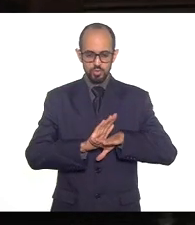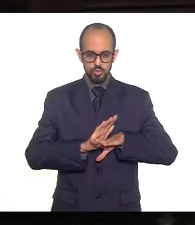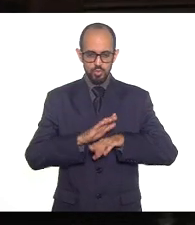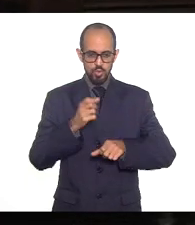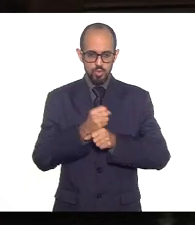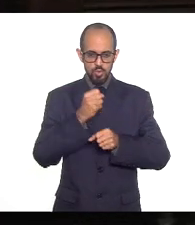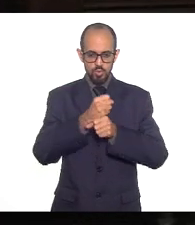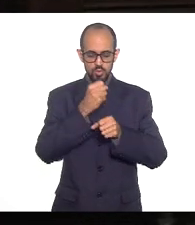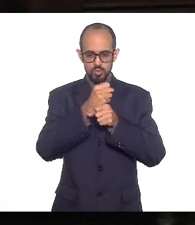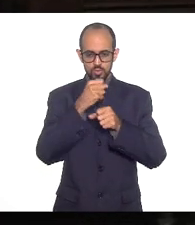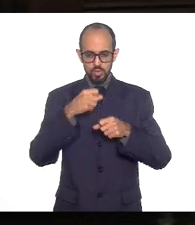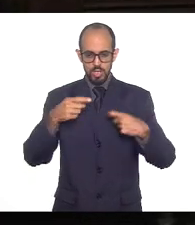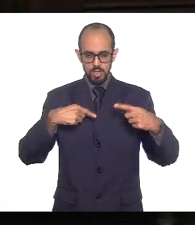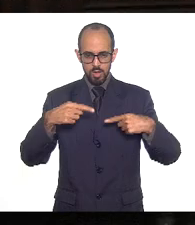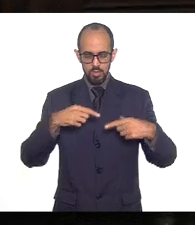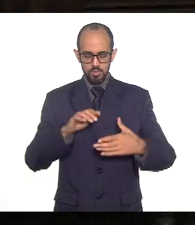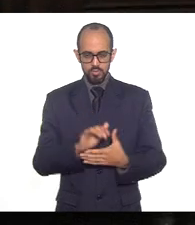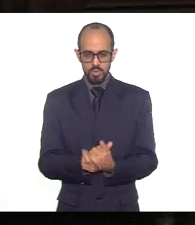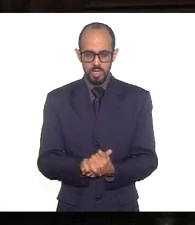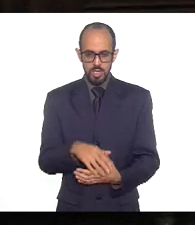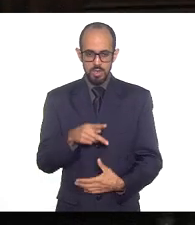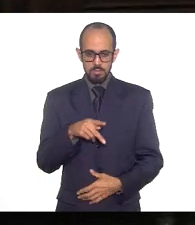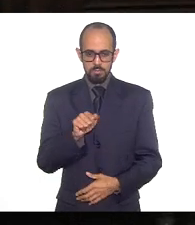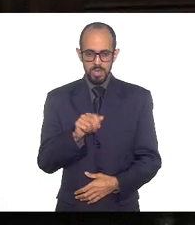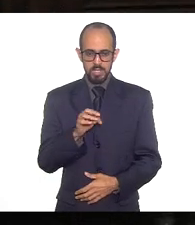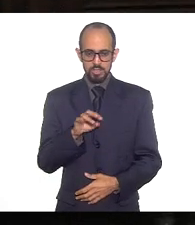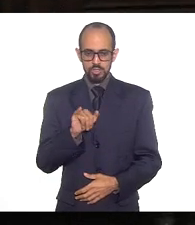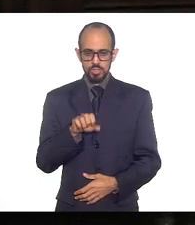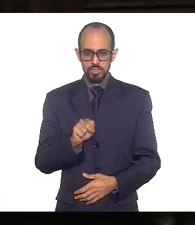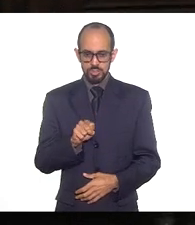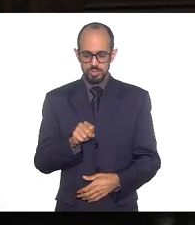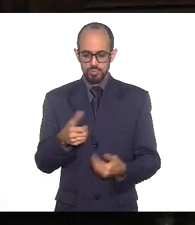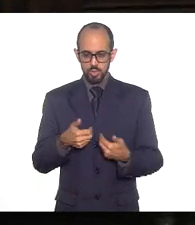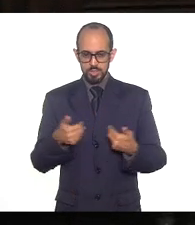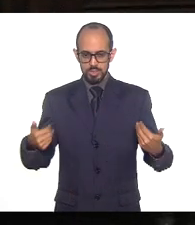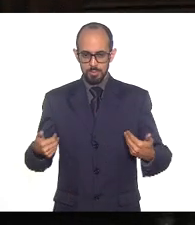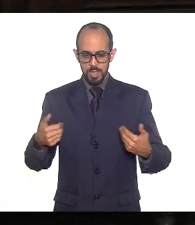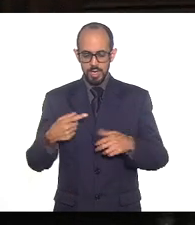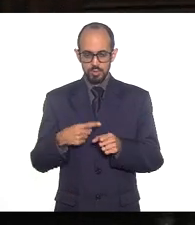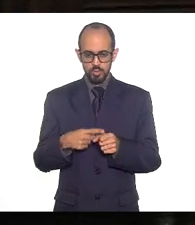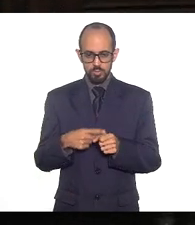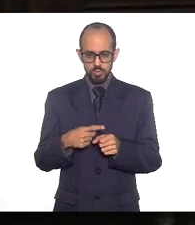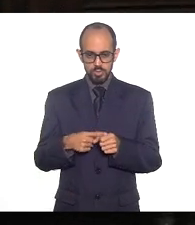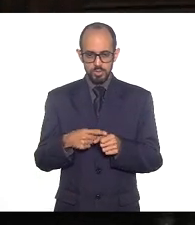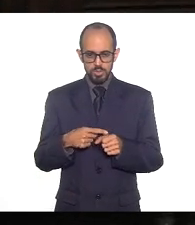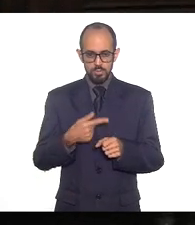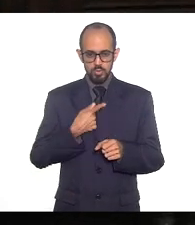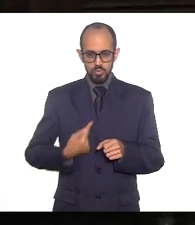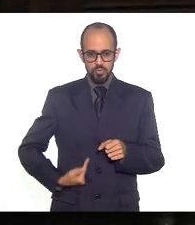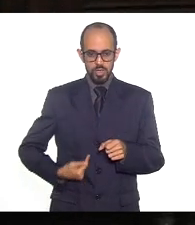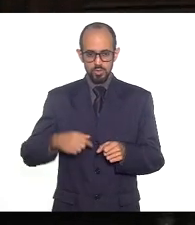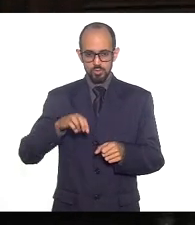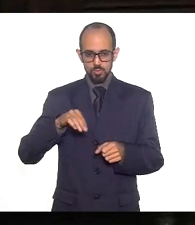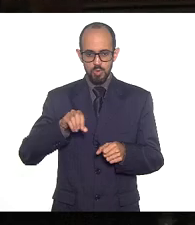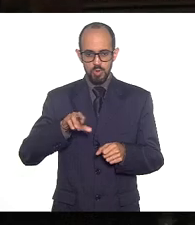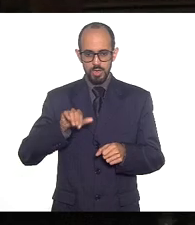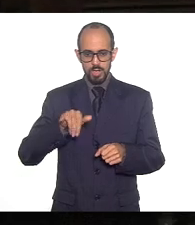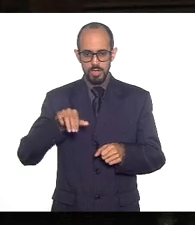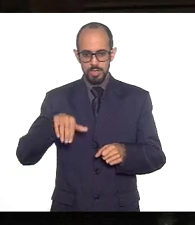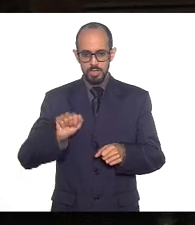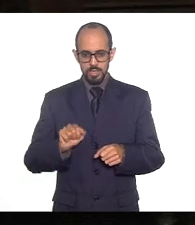Paty do Alferes tinha acabado de semana sipar no governo do Moreira e logo em seguida